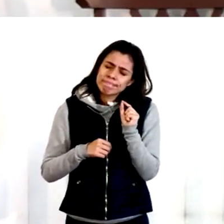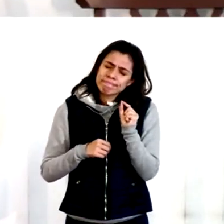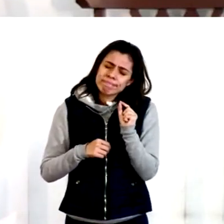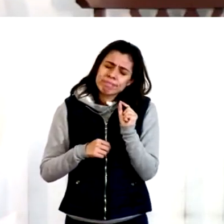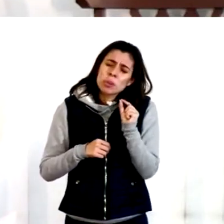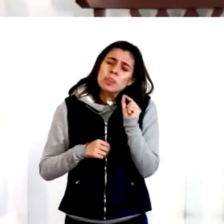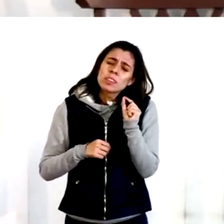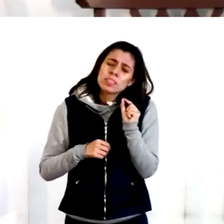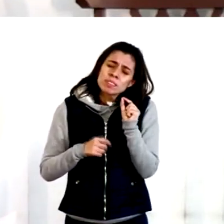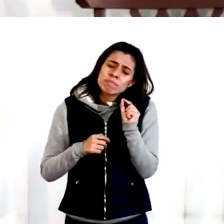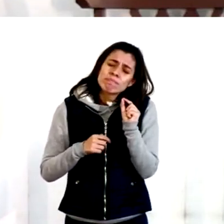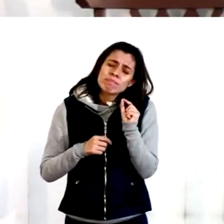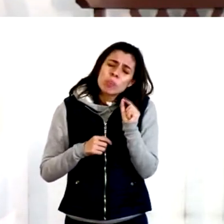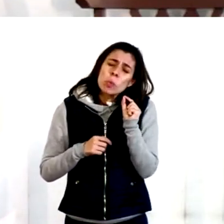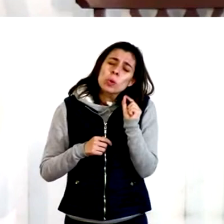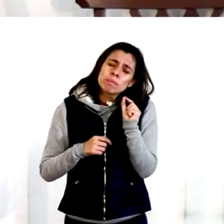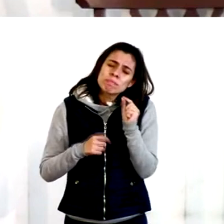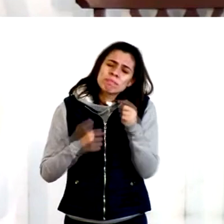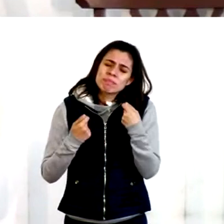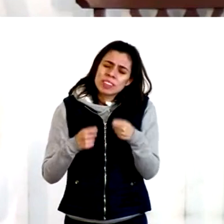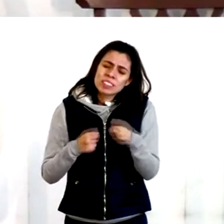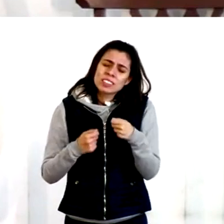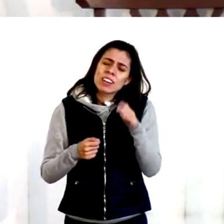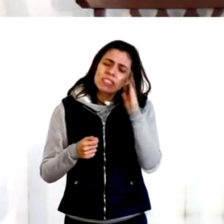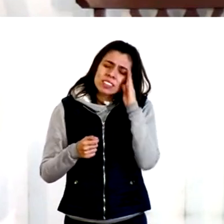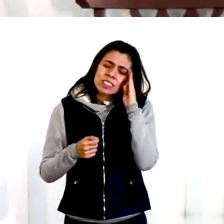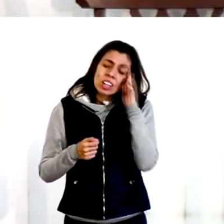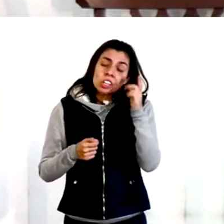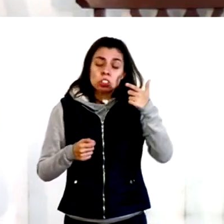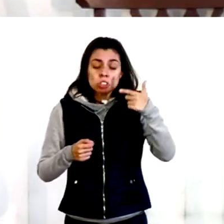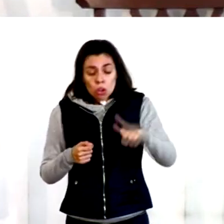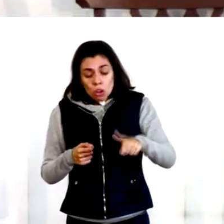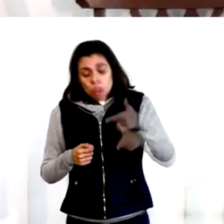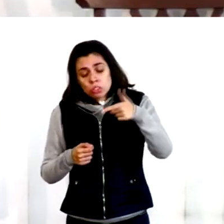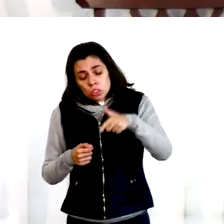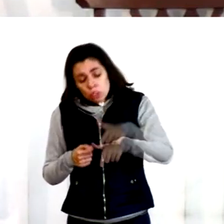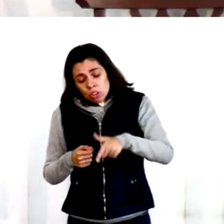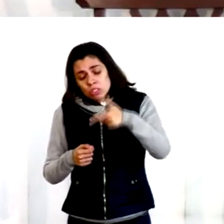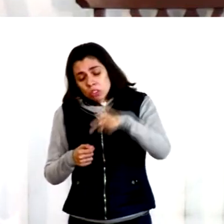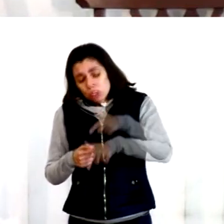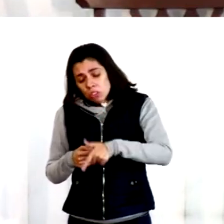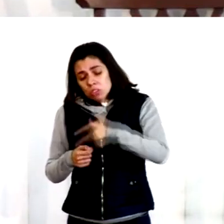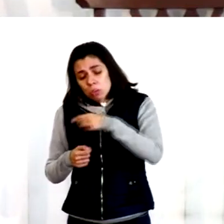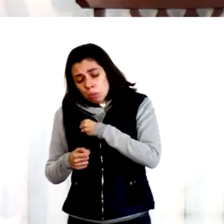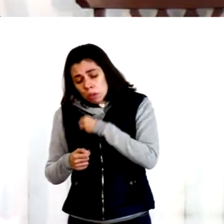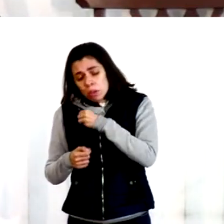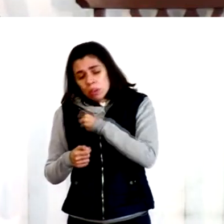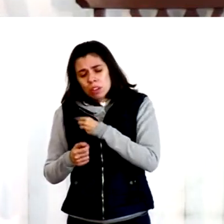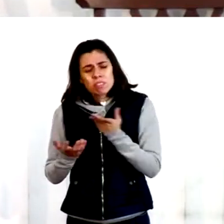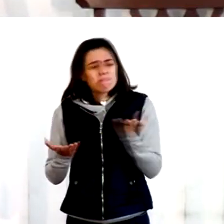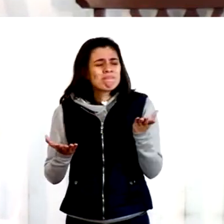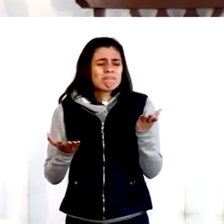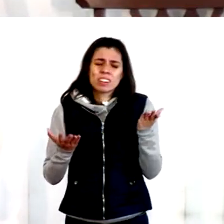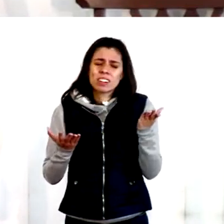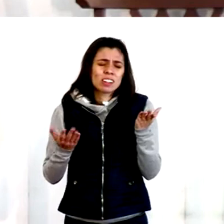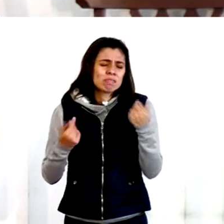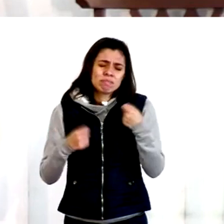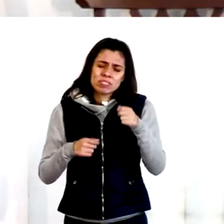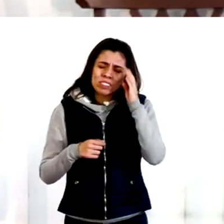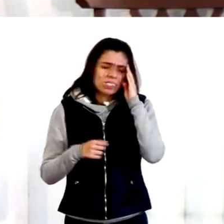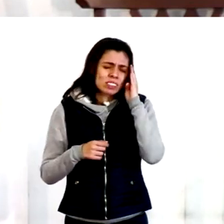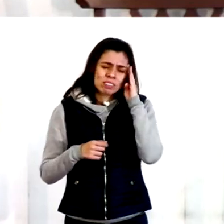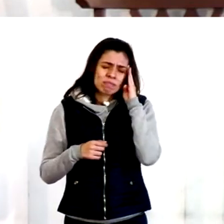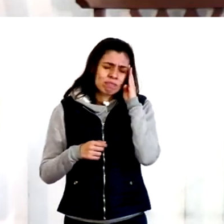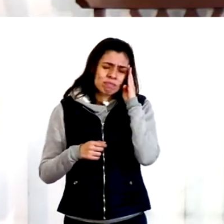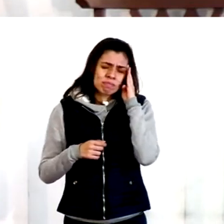nós temos de maneira repetida e que ofendem a Tua bondade. Senhor, ajuda-nos